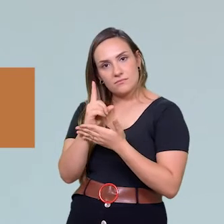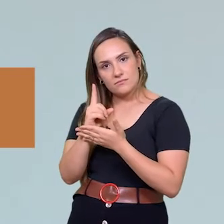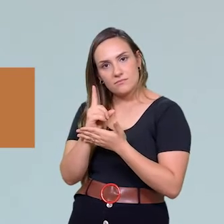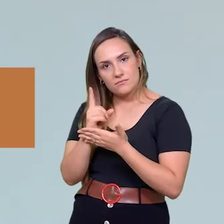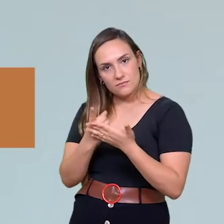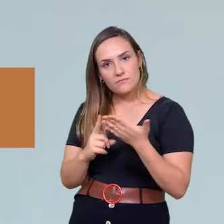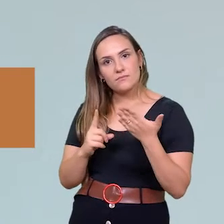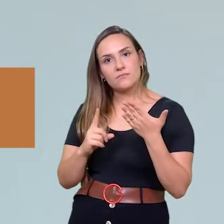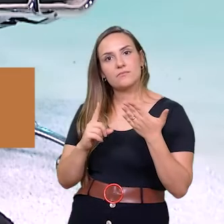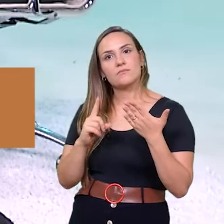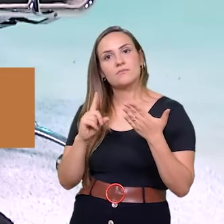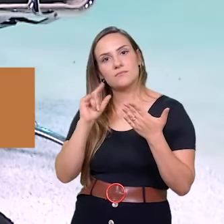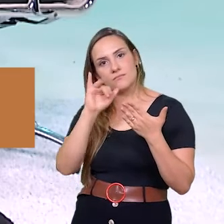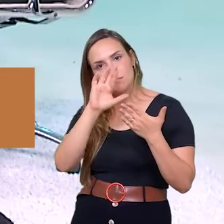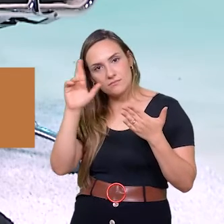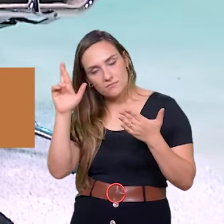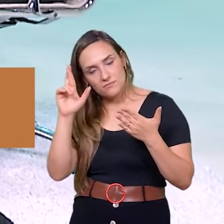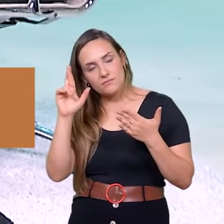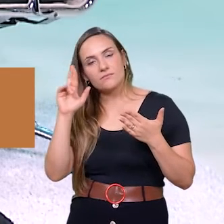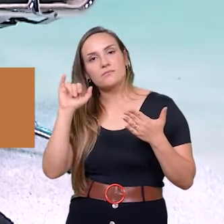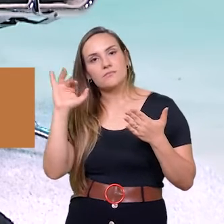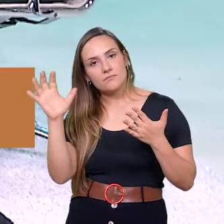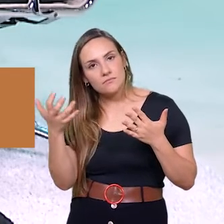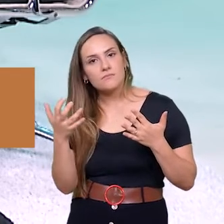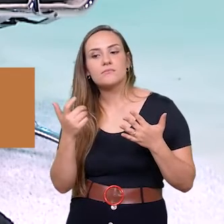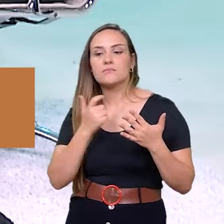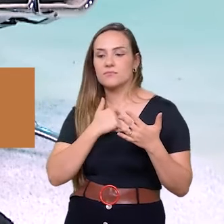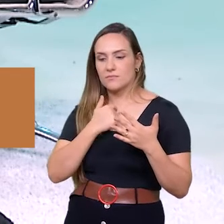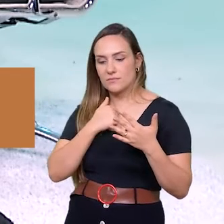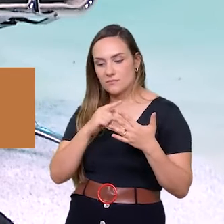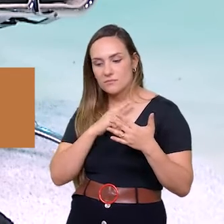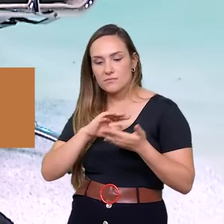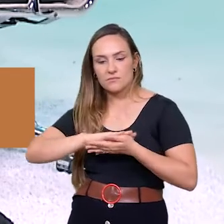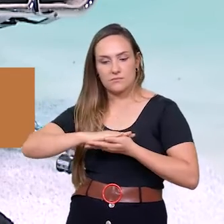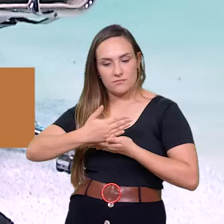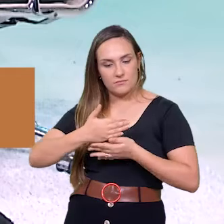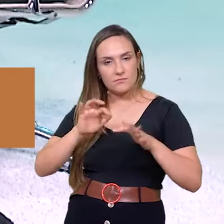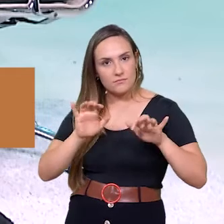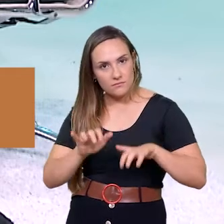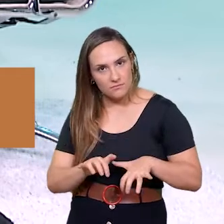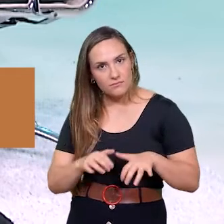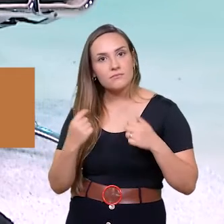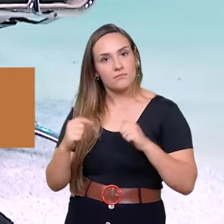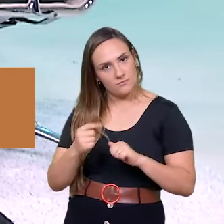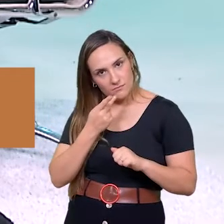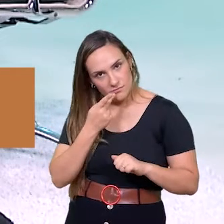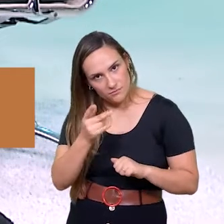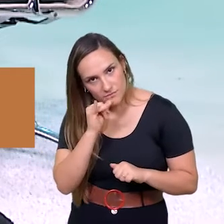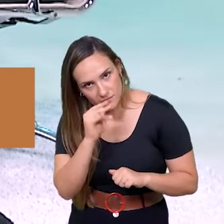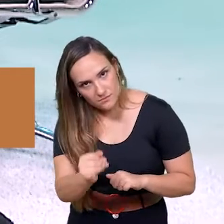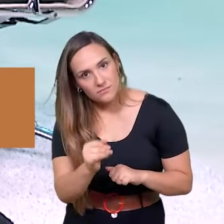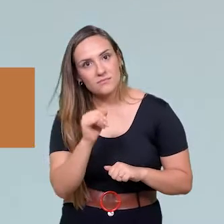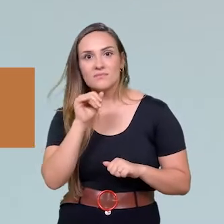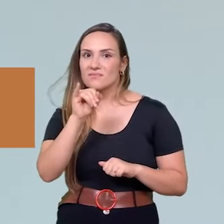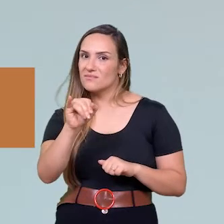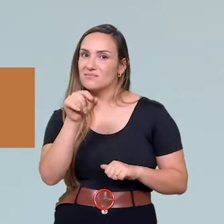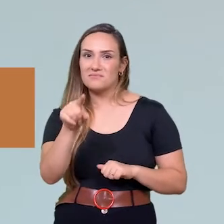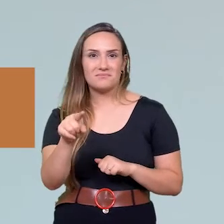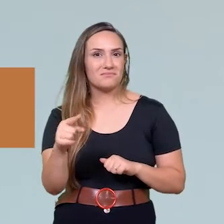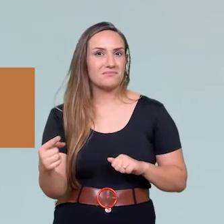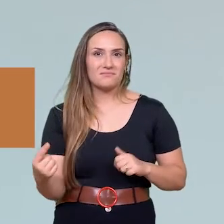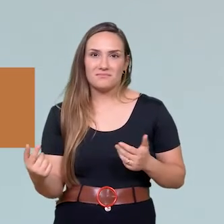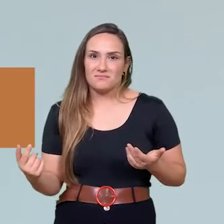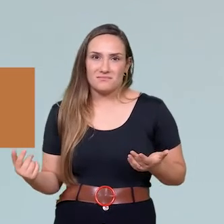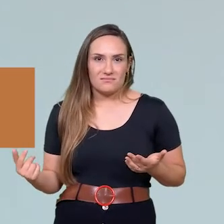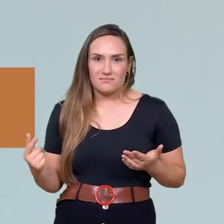que declarar na hora do despacho, tem que declarar, olha, aqui eu estou levando um notebook, tal. Se você